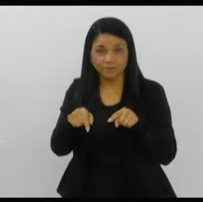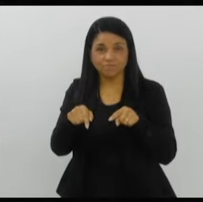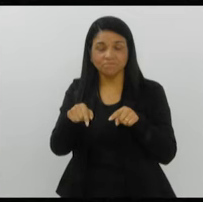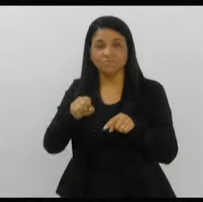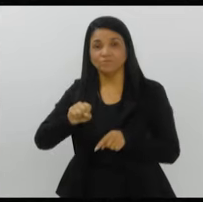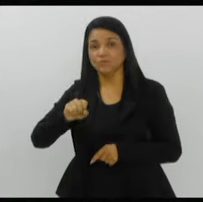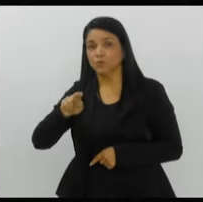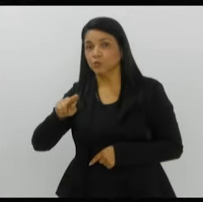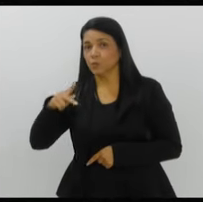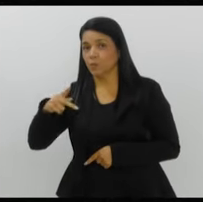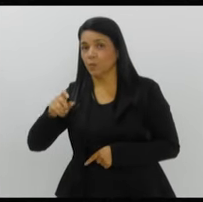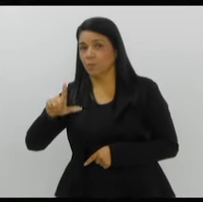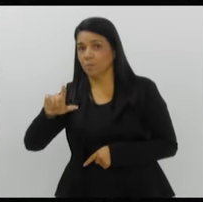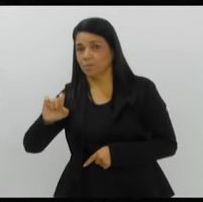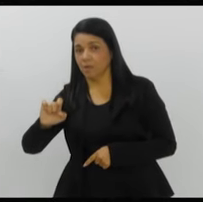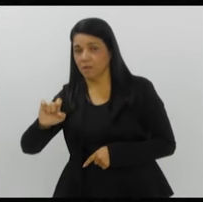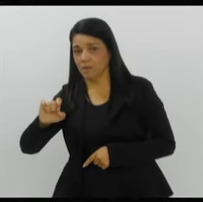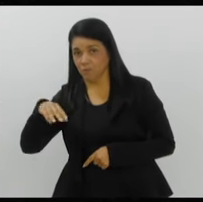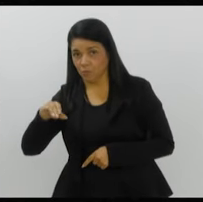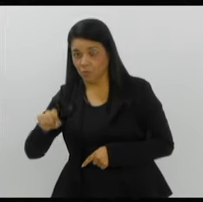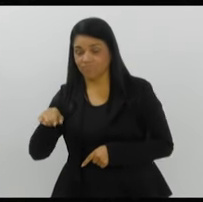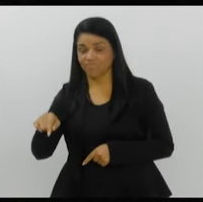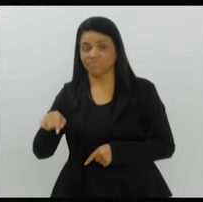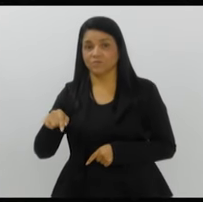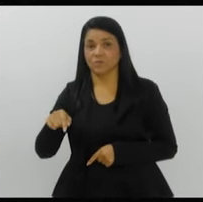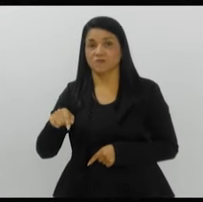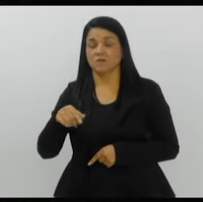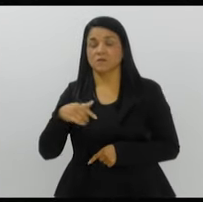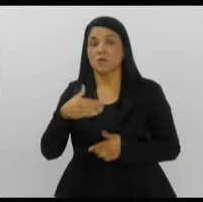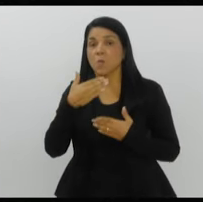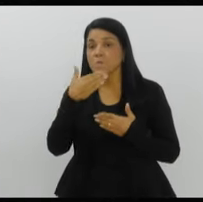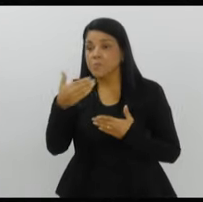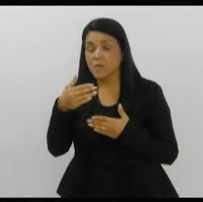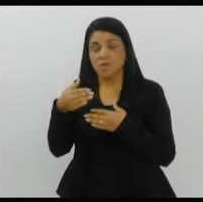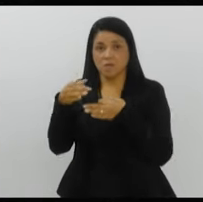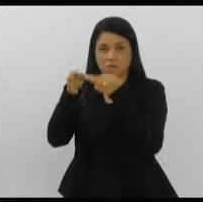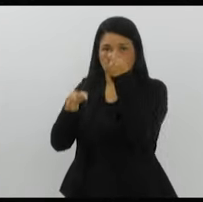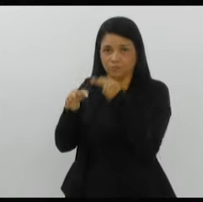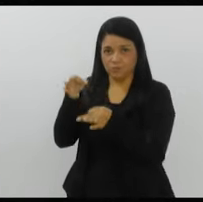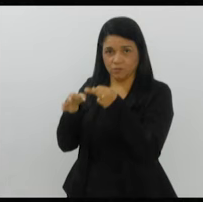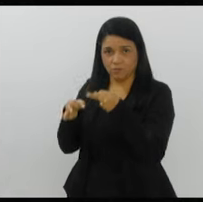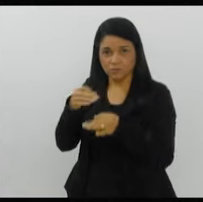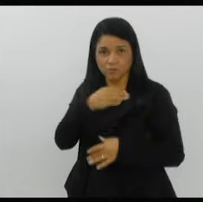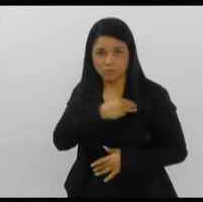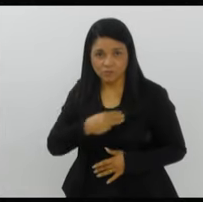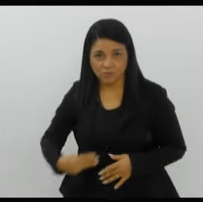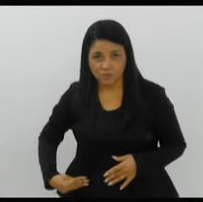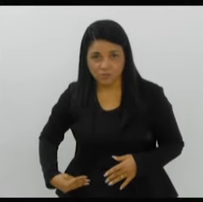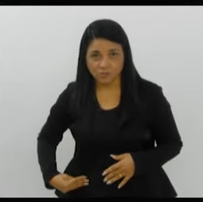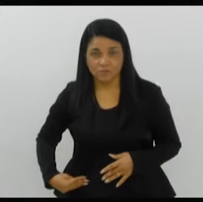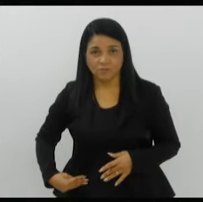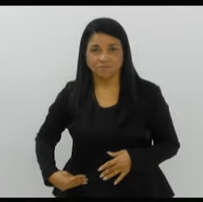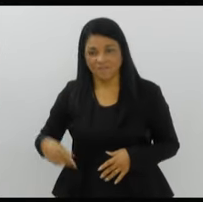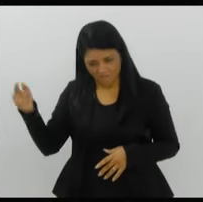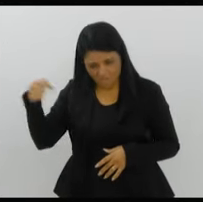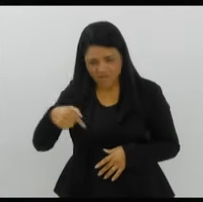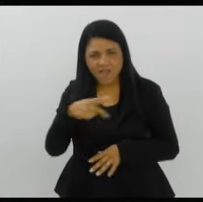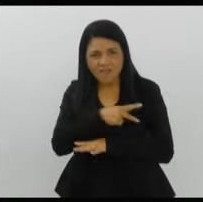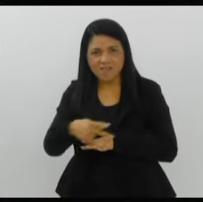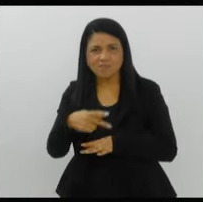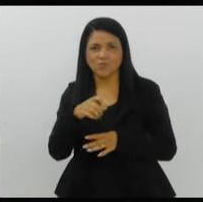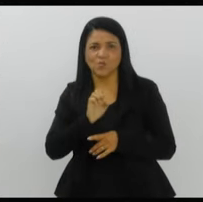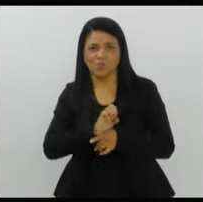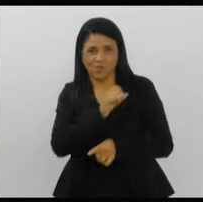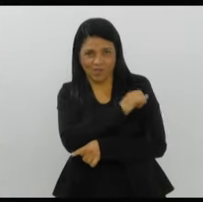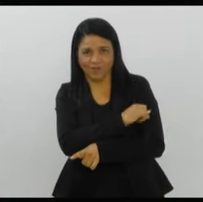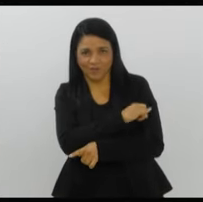esse apelo aos ministros, de forma respeitosa, mas faça esse apelo aos ministros. Vem um dia aqui no Rio de Janeiro, mas